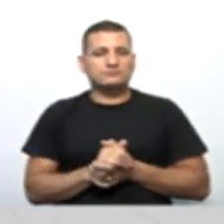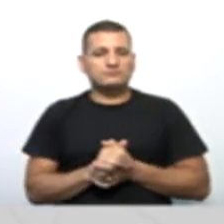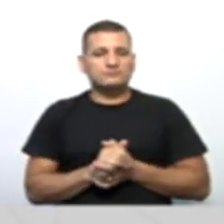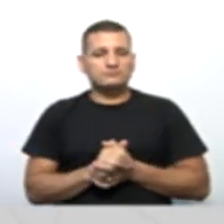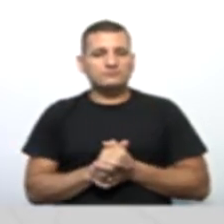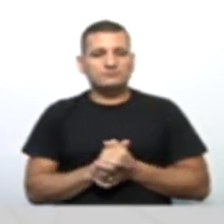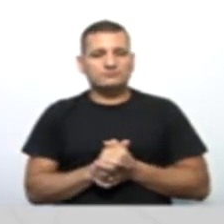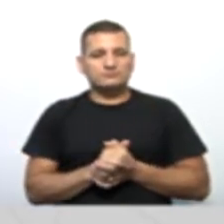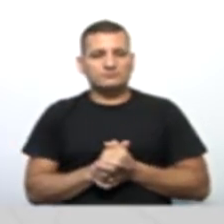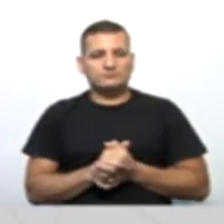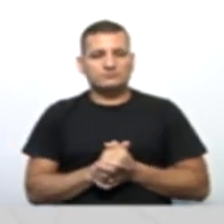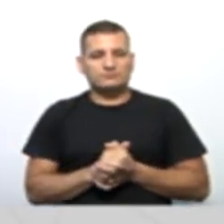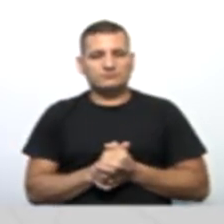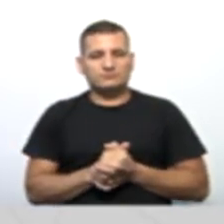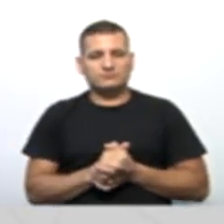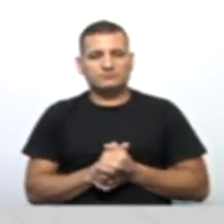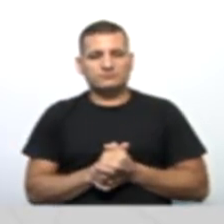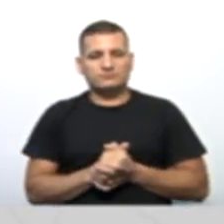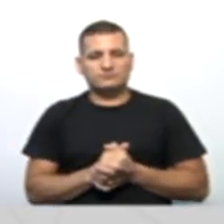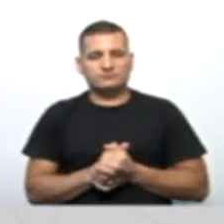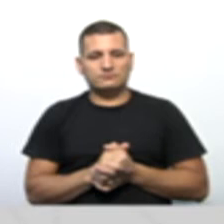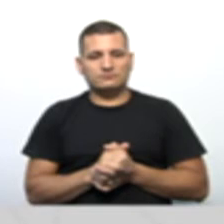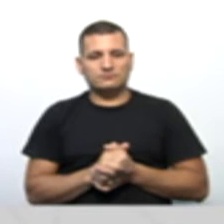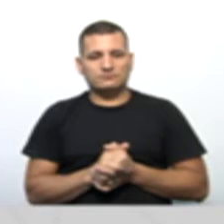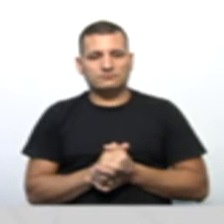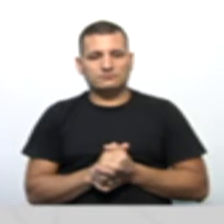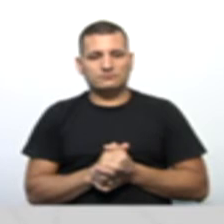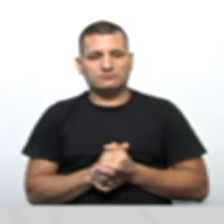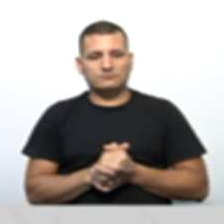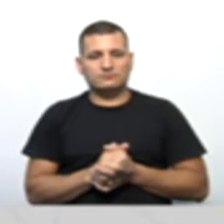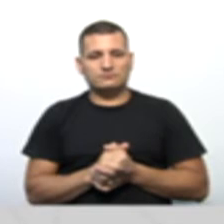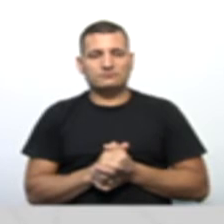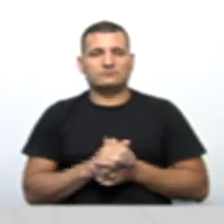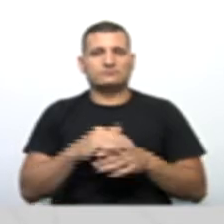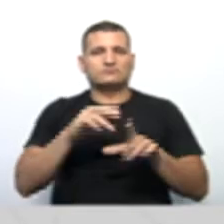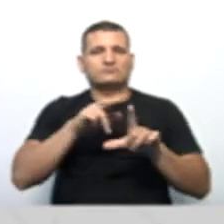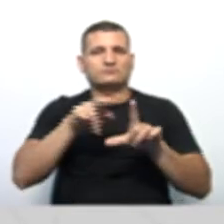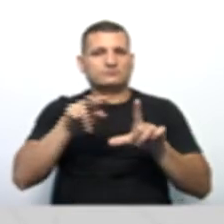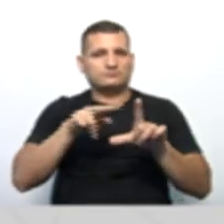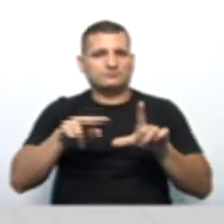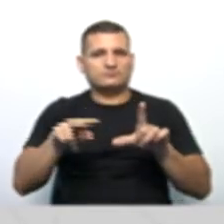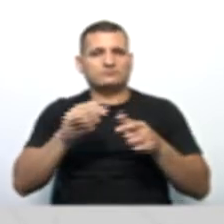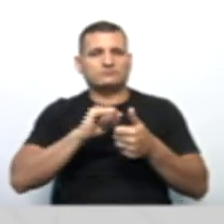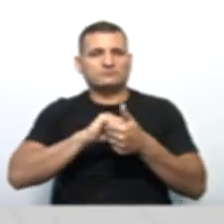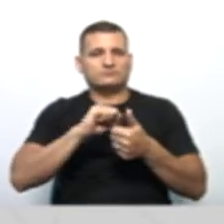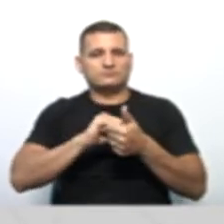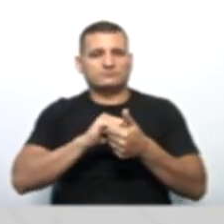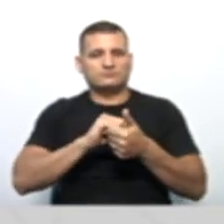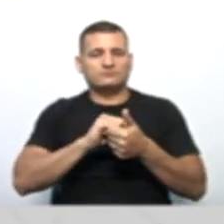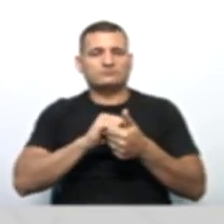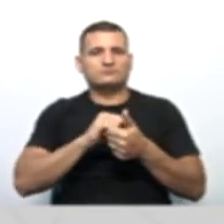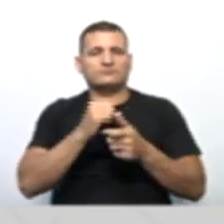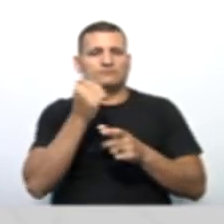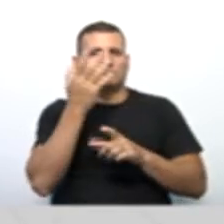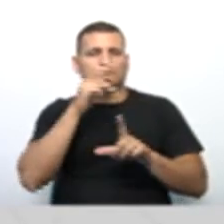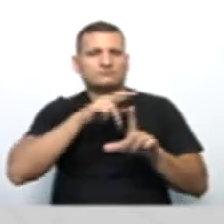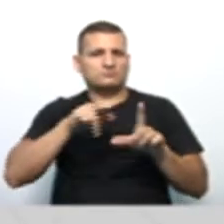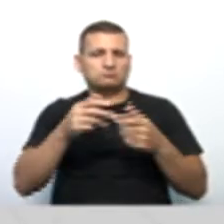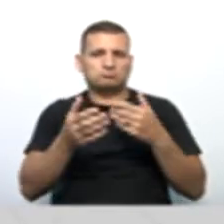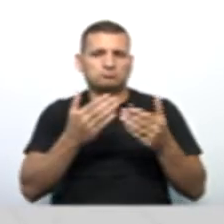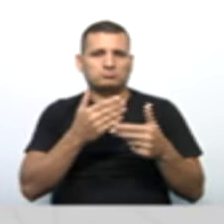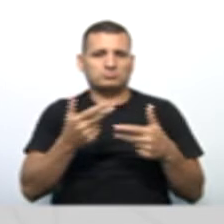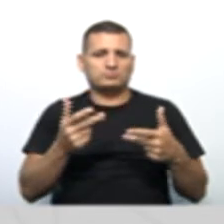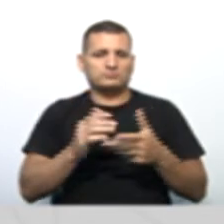resposta de vocês né a legibilidade é uma qualidade que vai determinar a facilidade de leitura de alguma coisa pessoal conseguiu